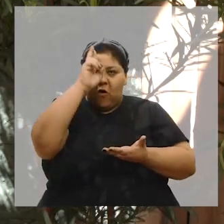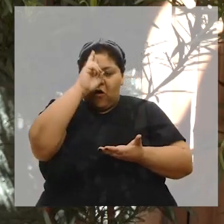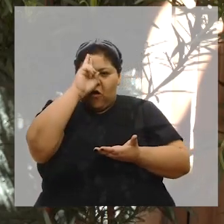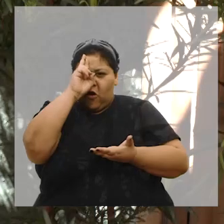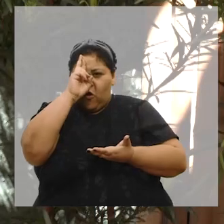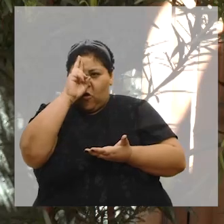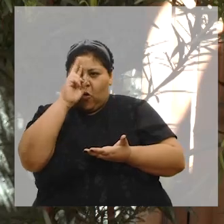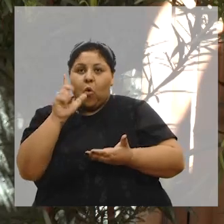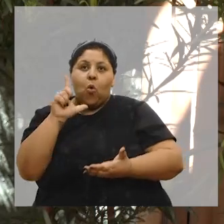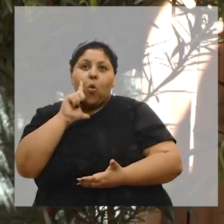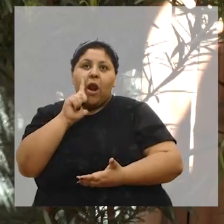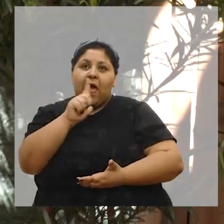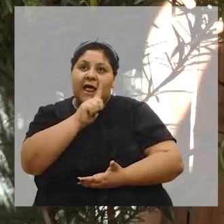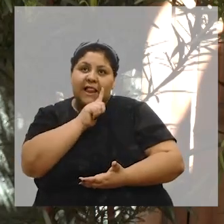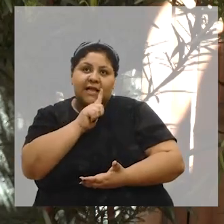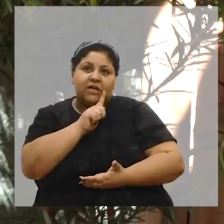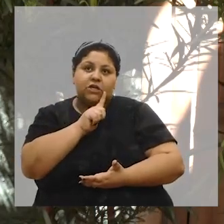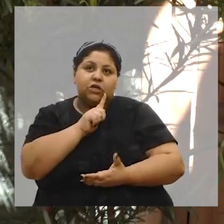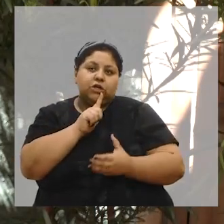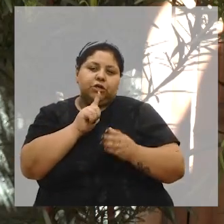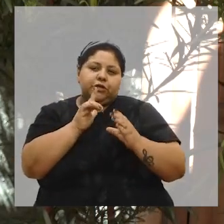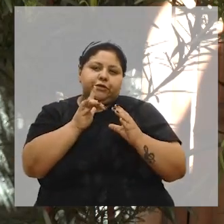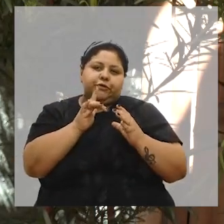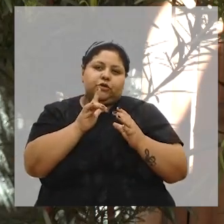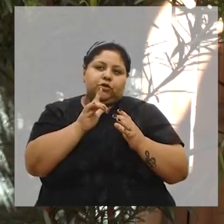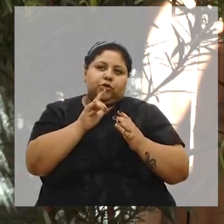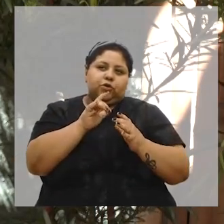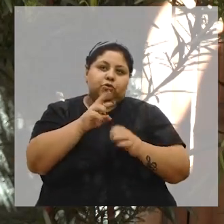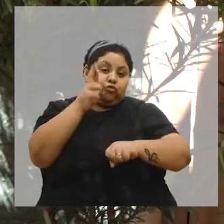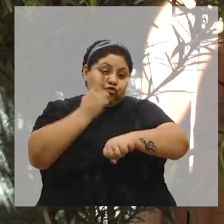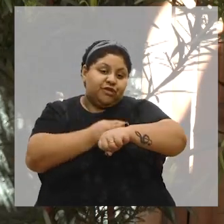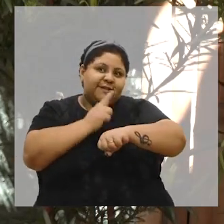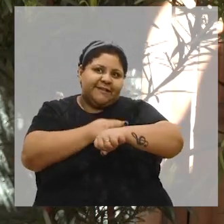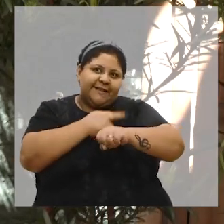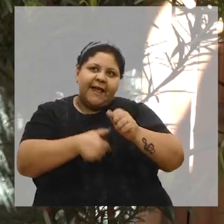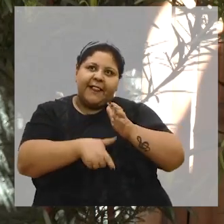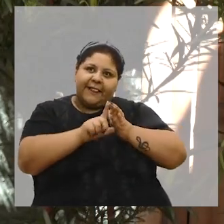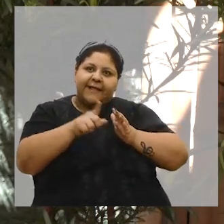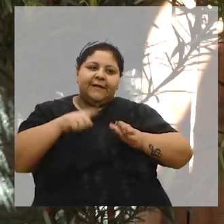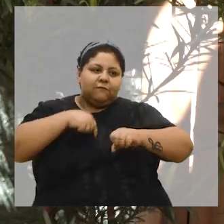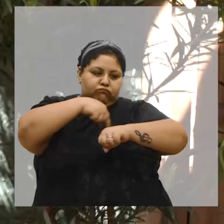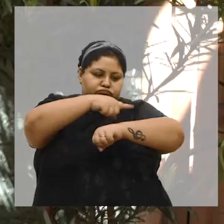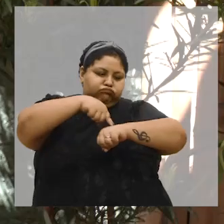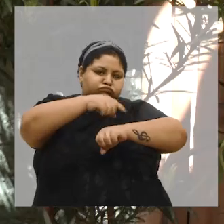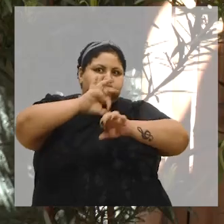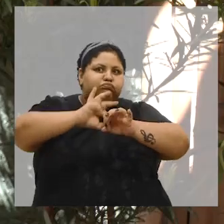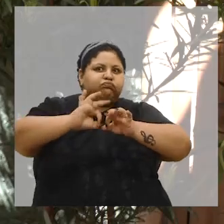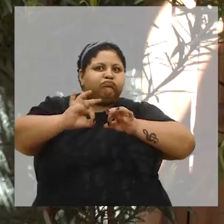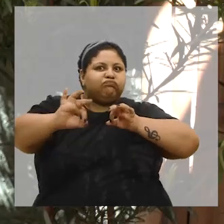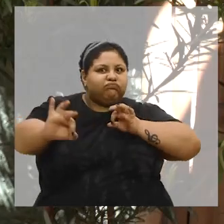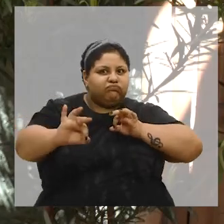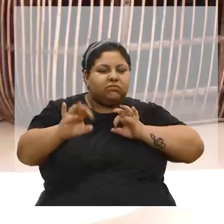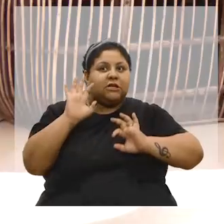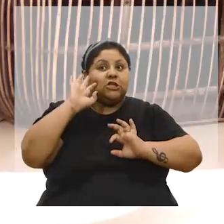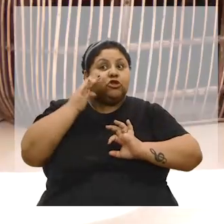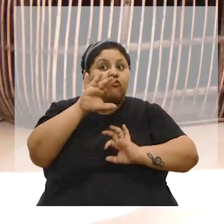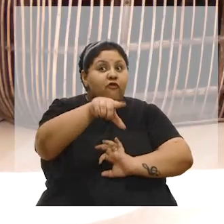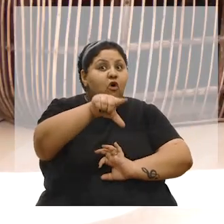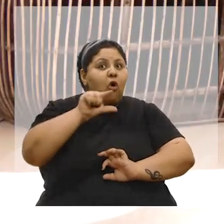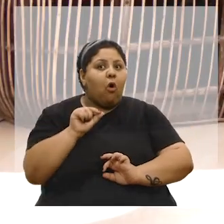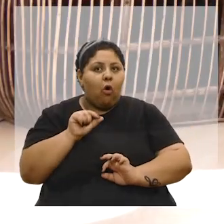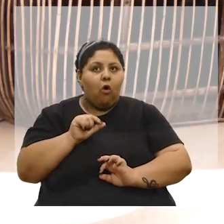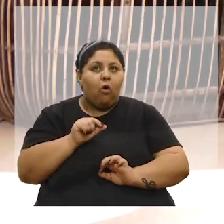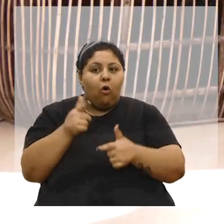o almoço, o lanche, né? E um jantar mais cedo, né? Então, a gente tem uma carga horária bem excessiva, então a gente